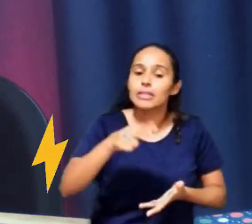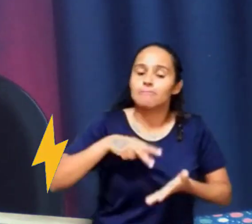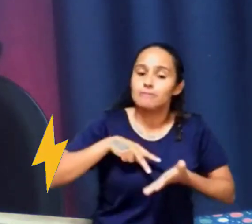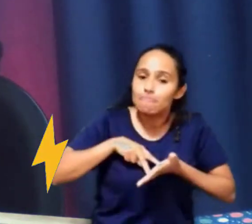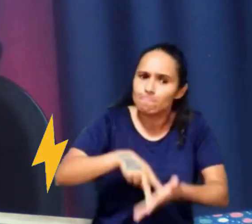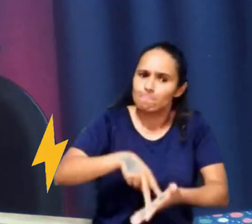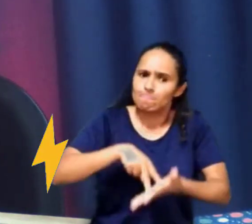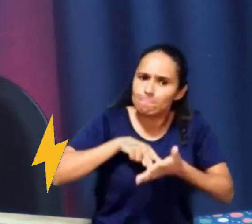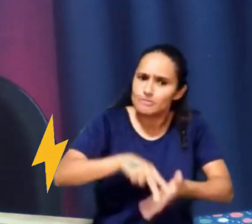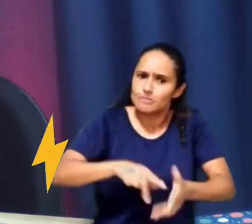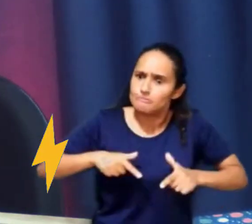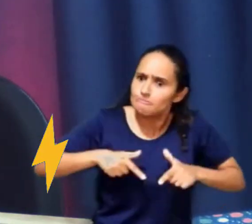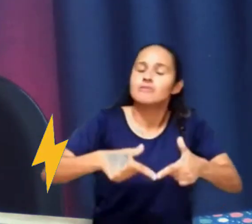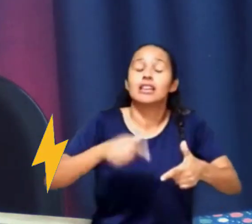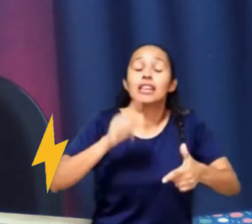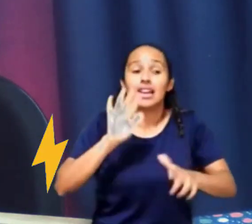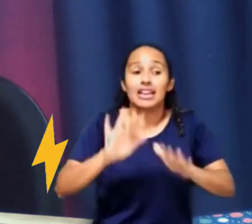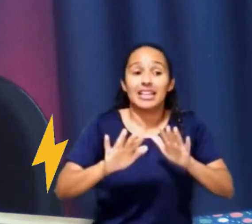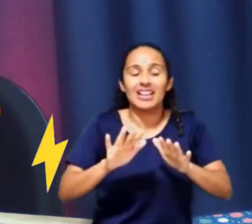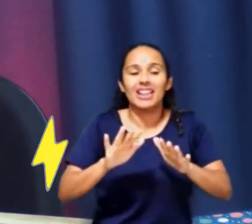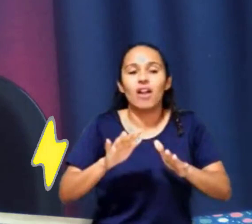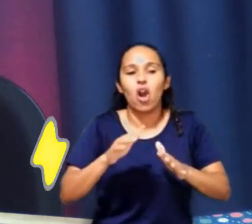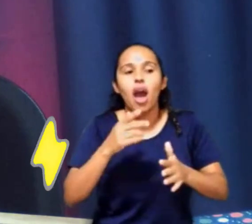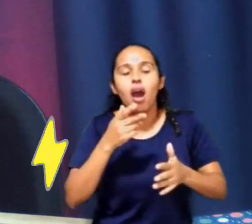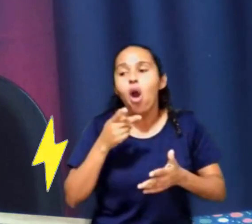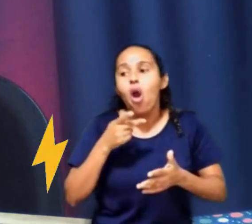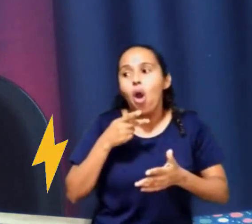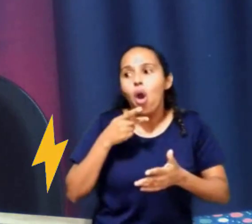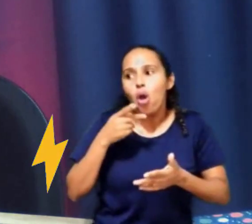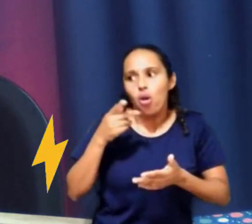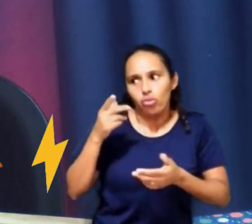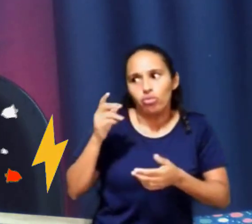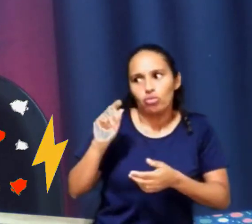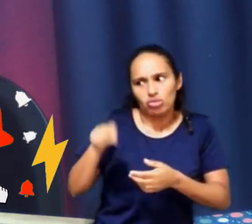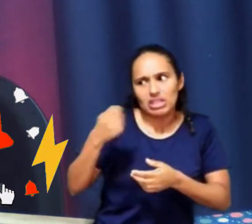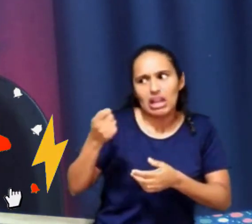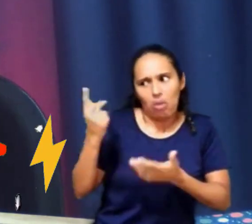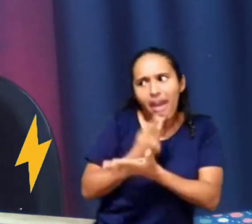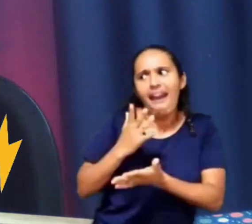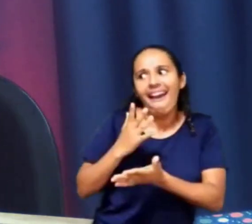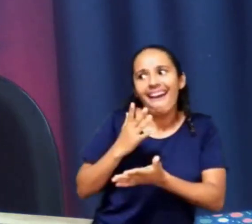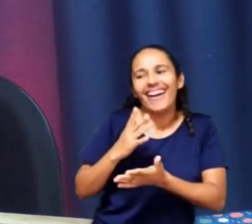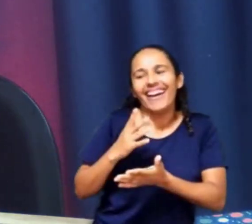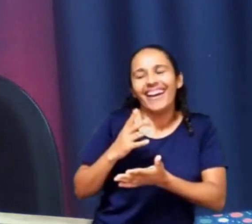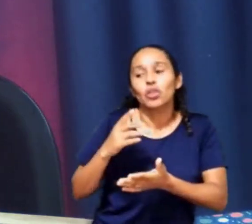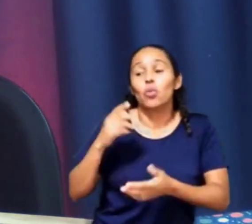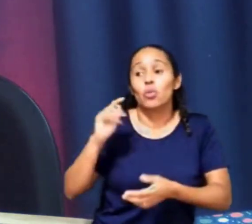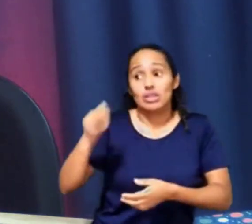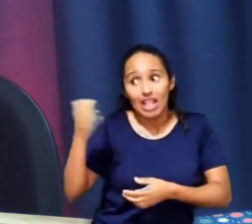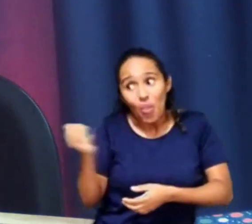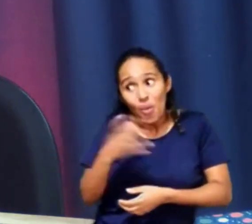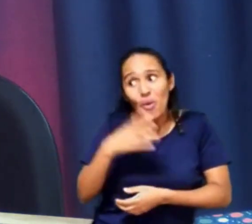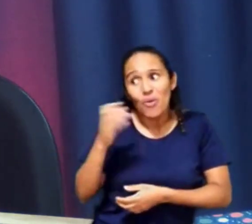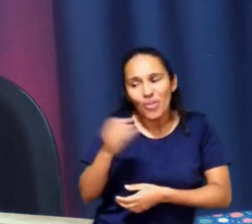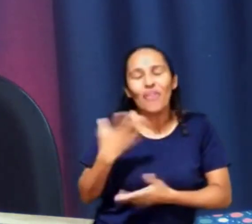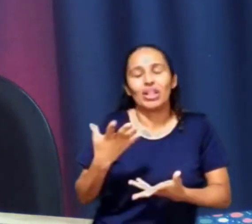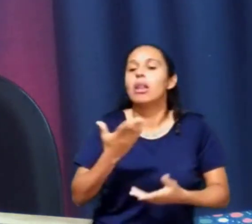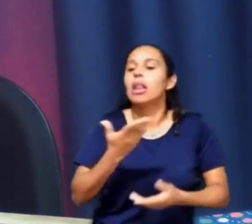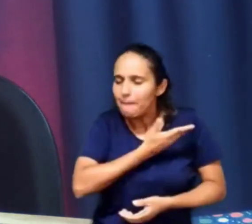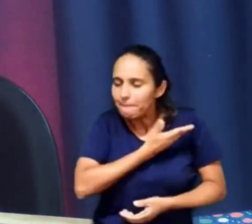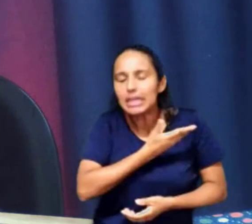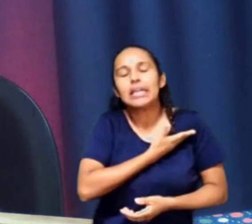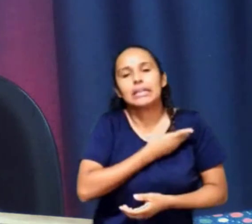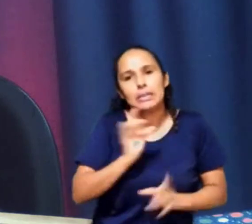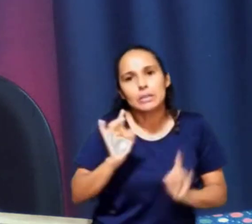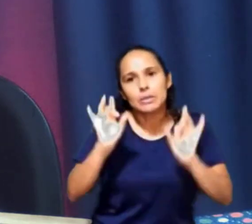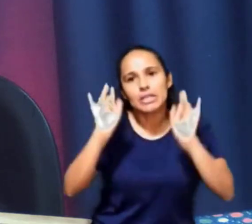e traz sinais novos, né? Enfim, ela é uma grande amiga, a gente ri muito. Inclusive, ela